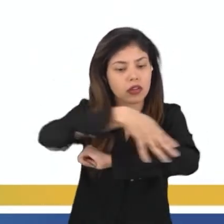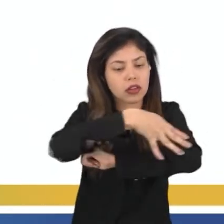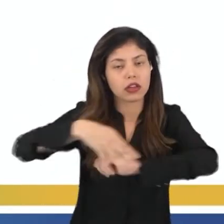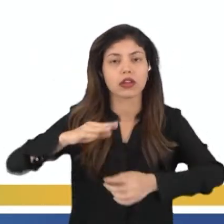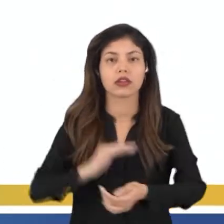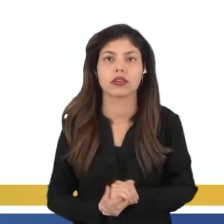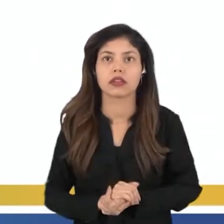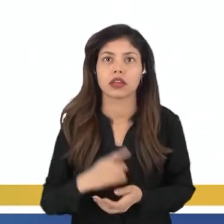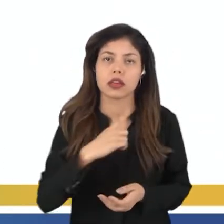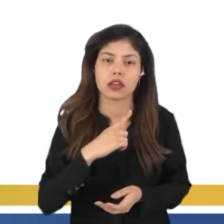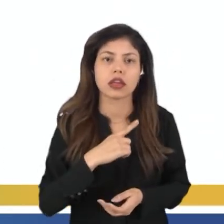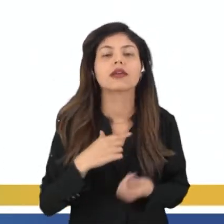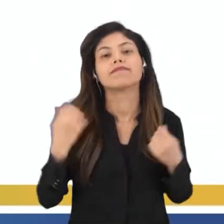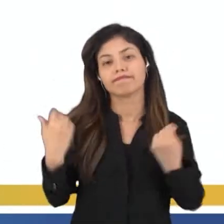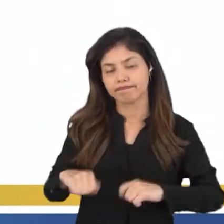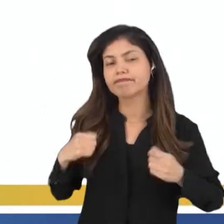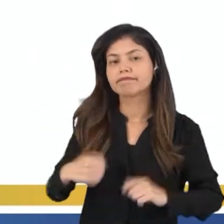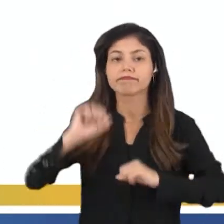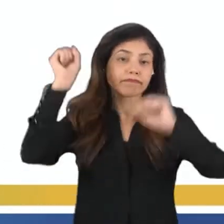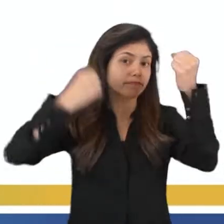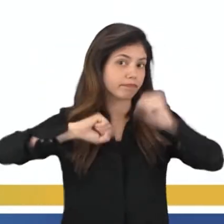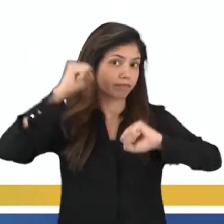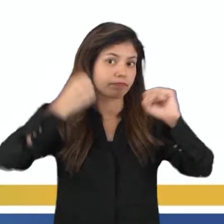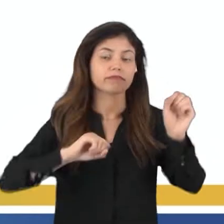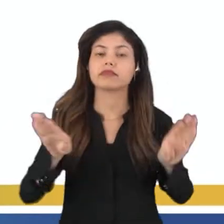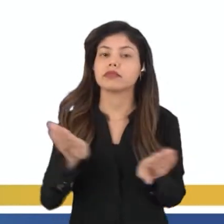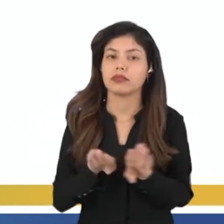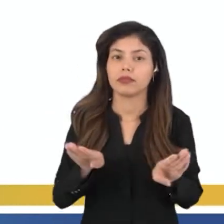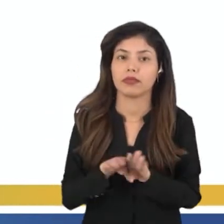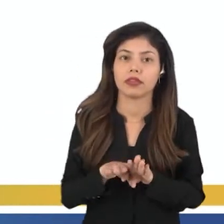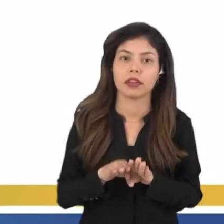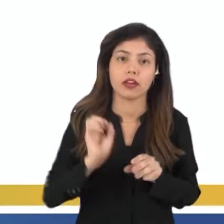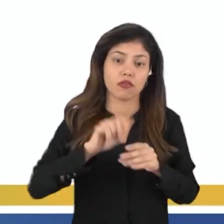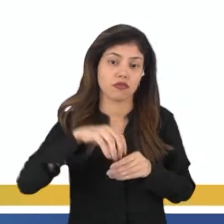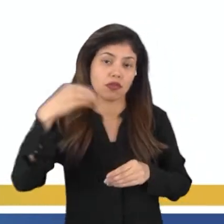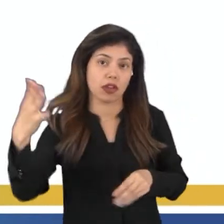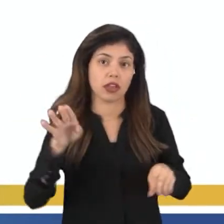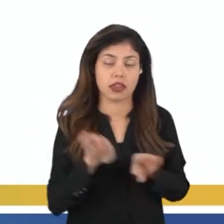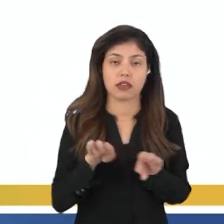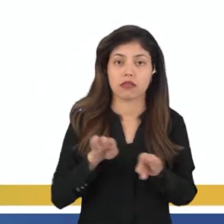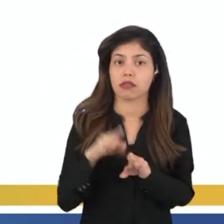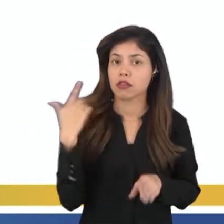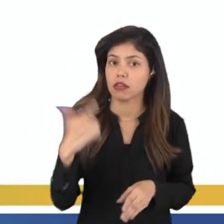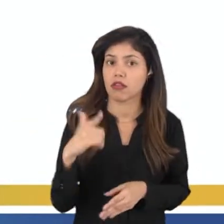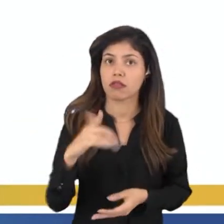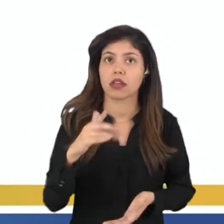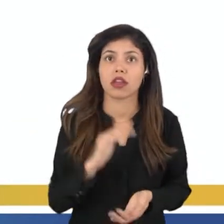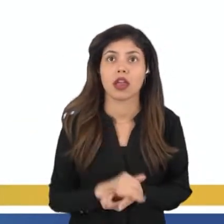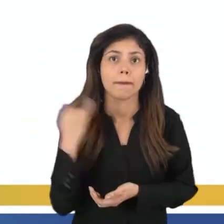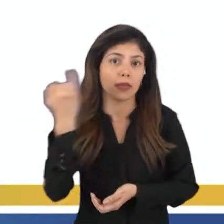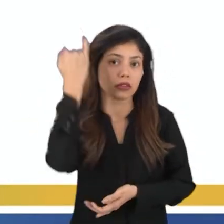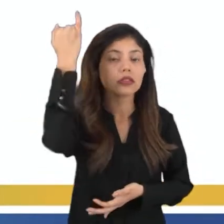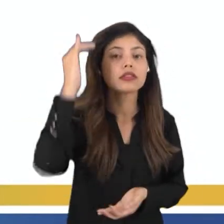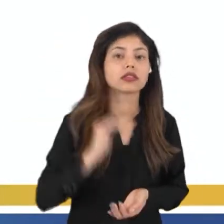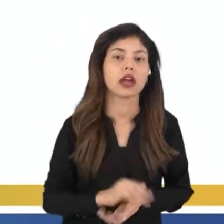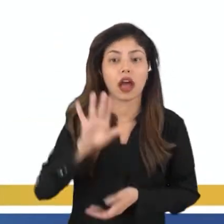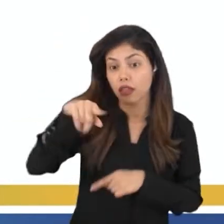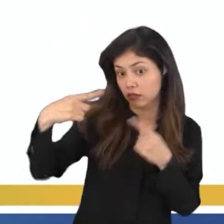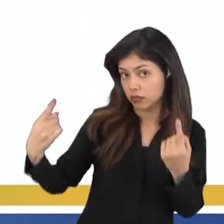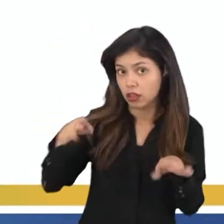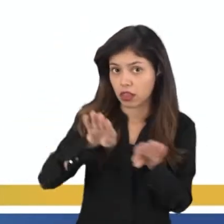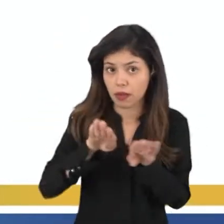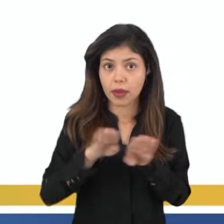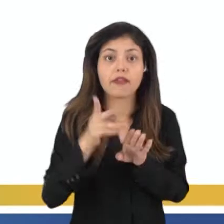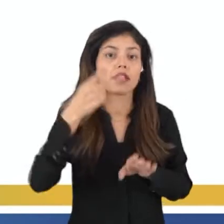servem para as indústrias de mineração, fora disso não se tem uma malha férrea importante, a não ser, como